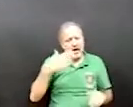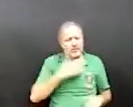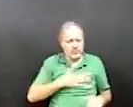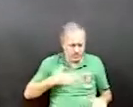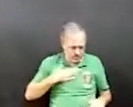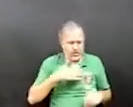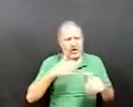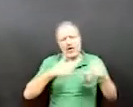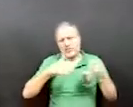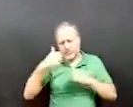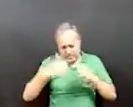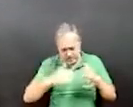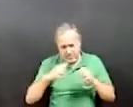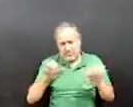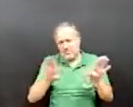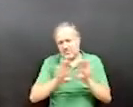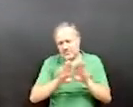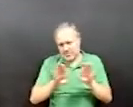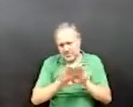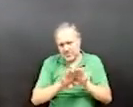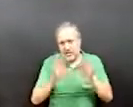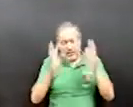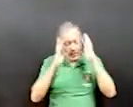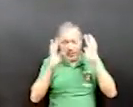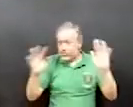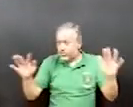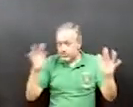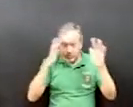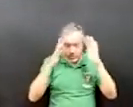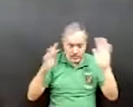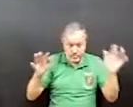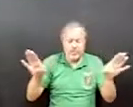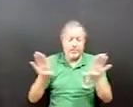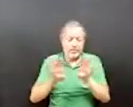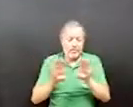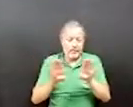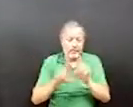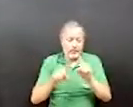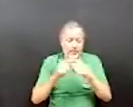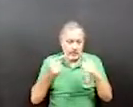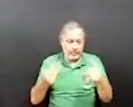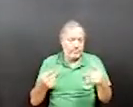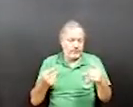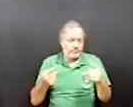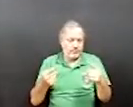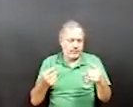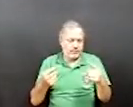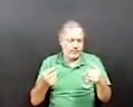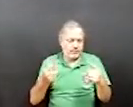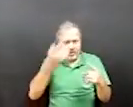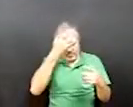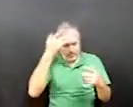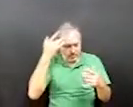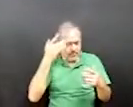de biografias e ficção também, para poder aliviar um pouco a cabeça. Então, acho fundamental. A questão da profundidade que eu falo, as pessoas